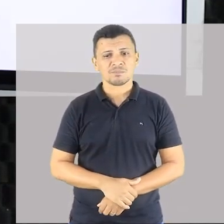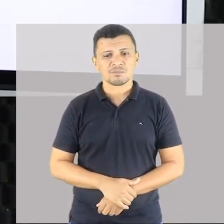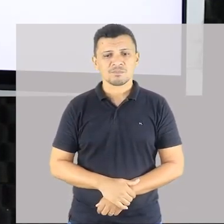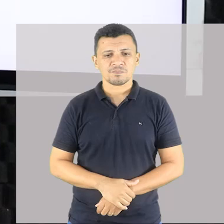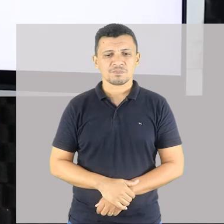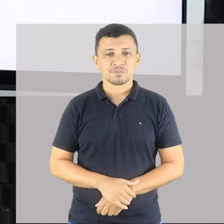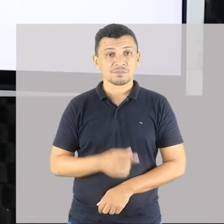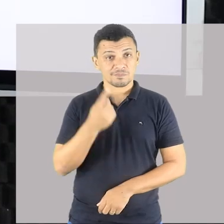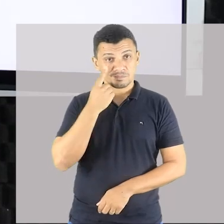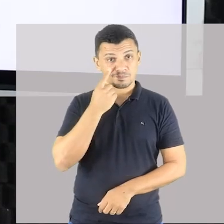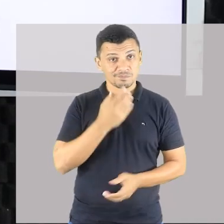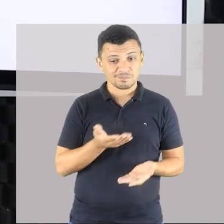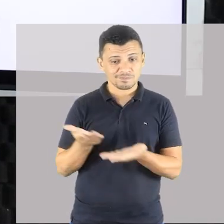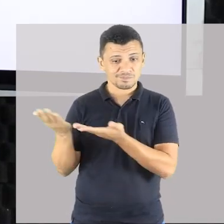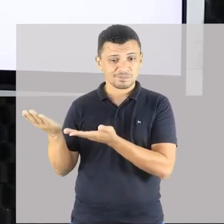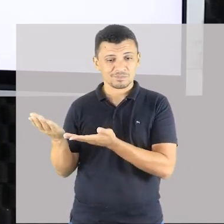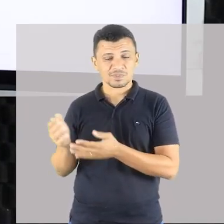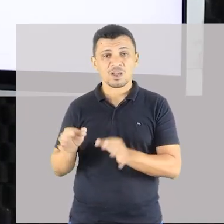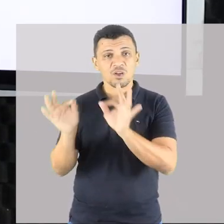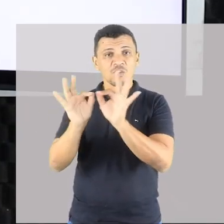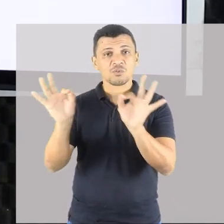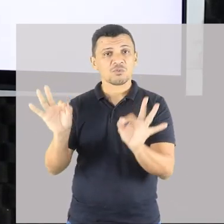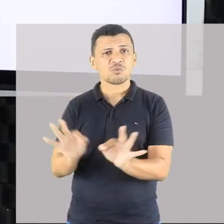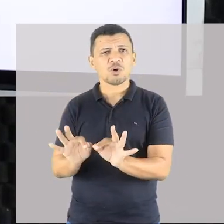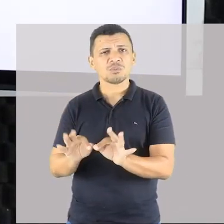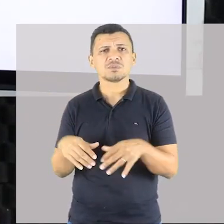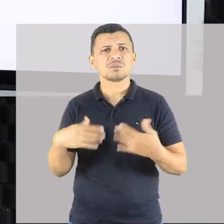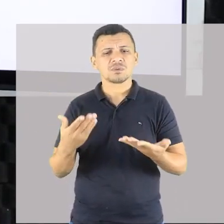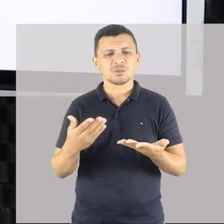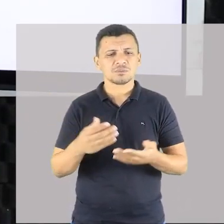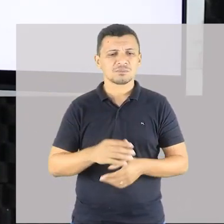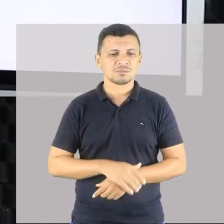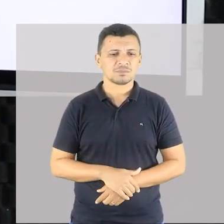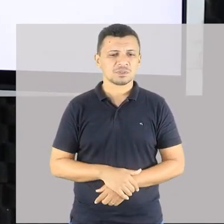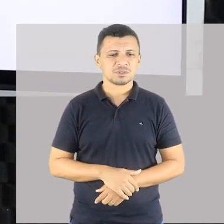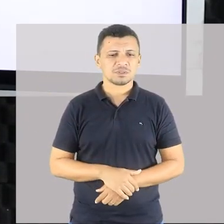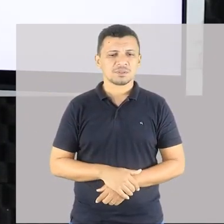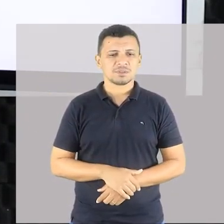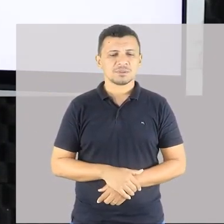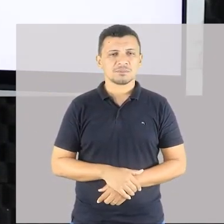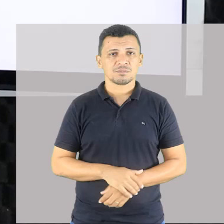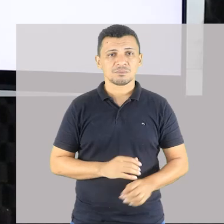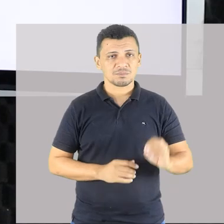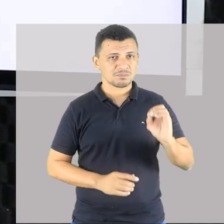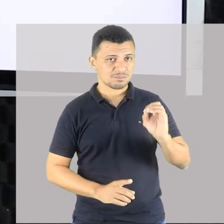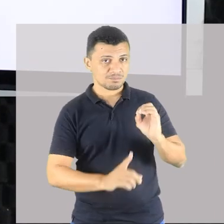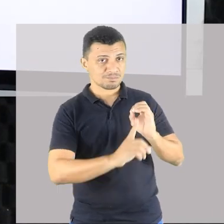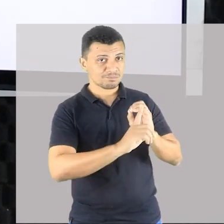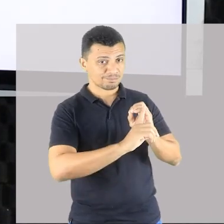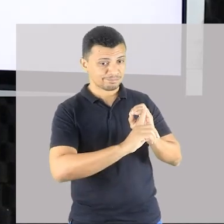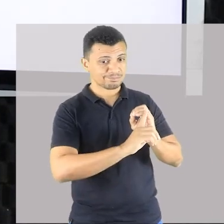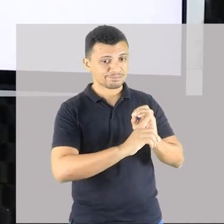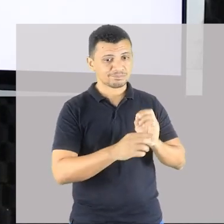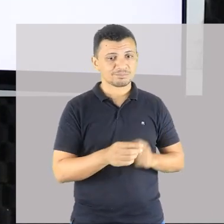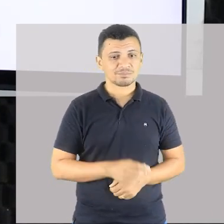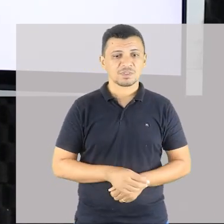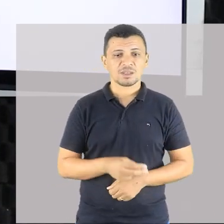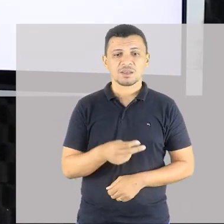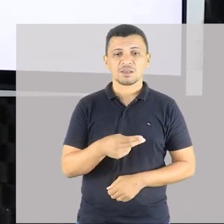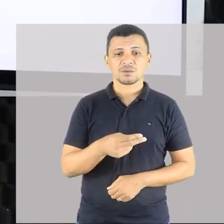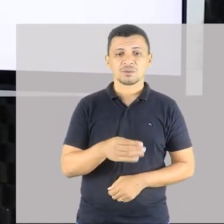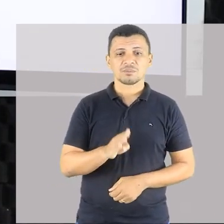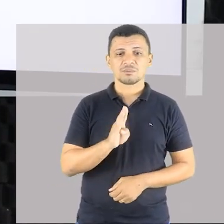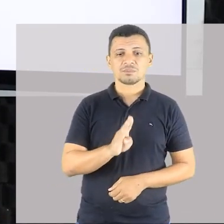Tá? Então vamos lá, ó. Formulazinha de fluxo magnético. Fluxo magnético são aquelas grandezas, ó.